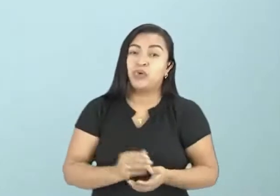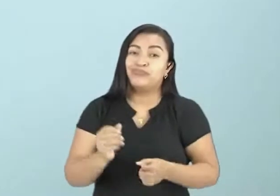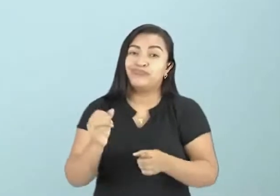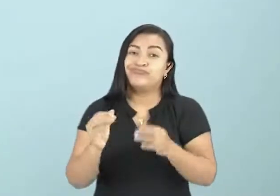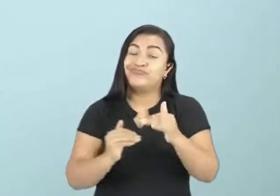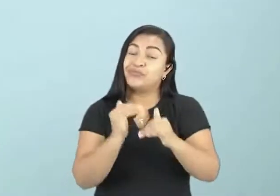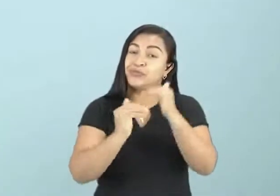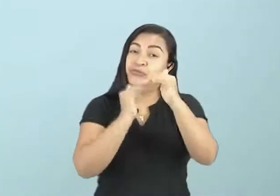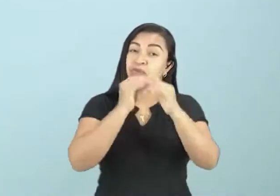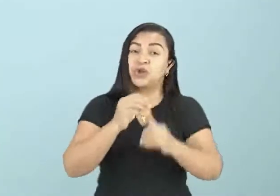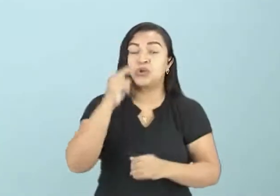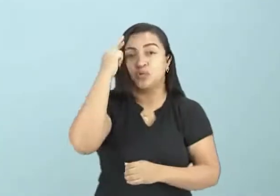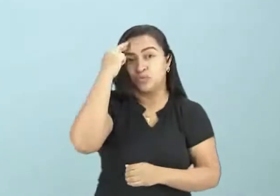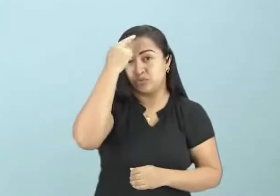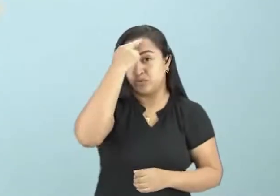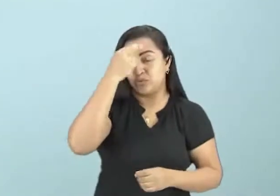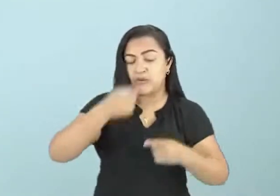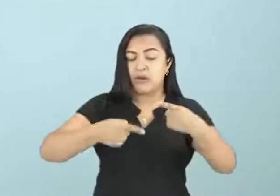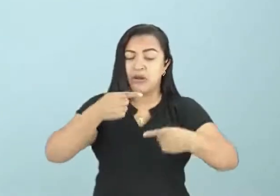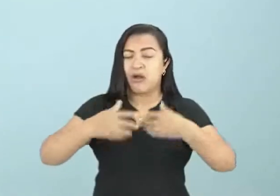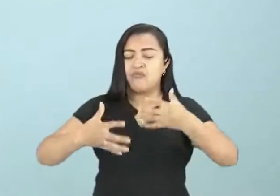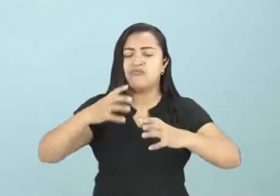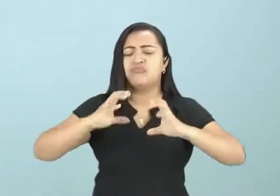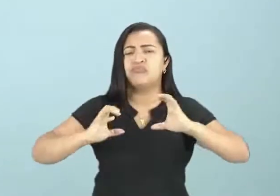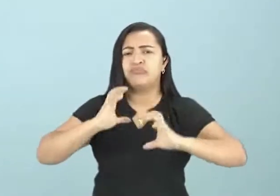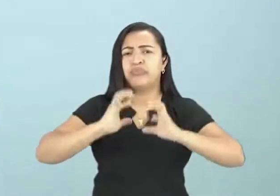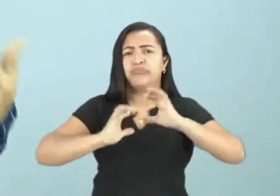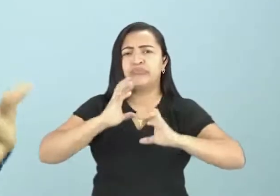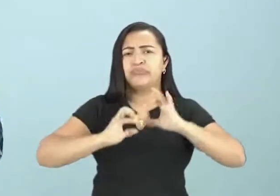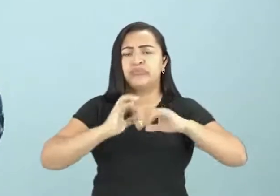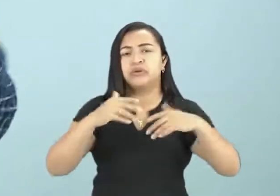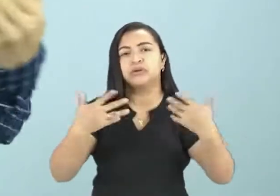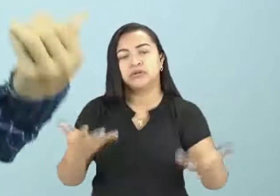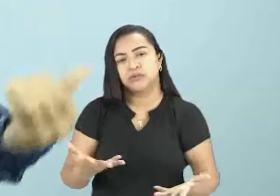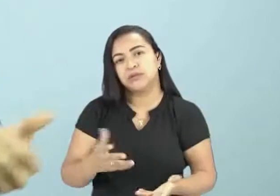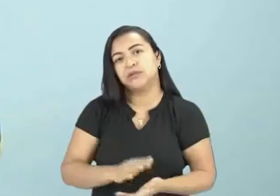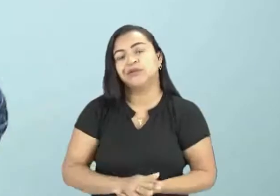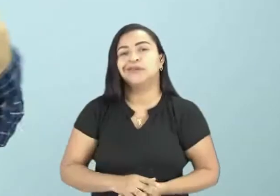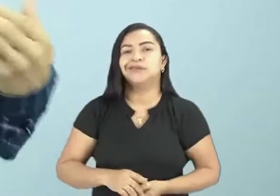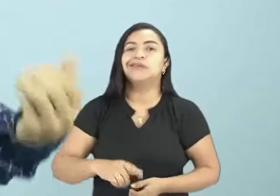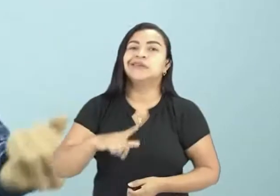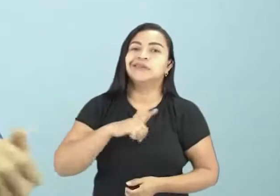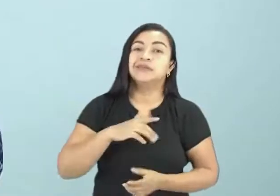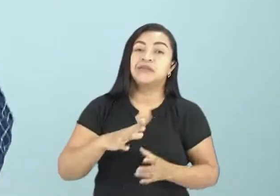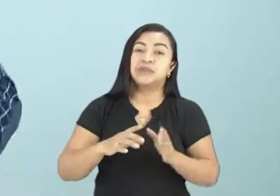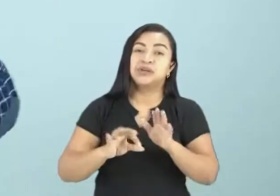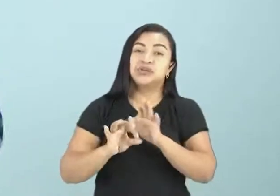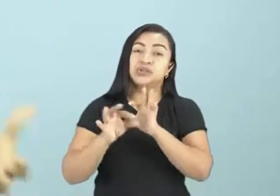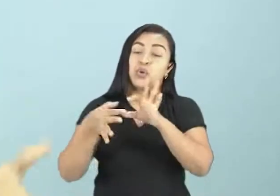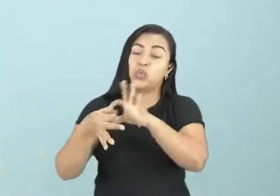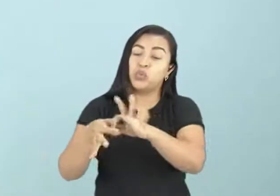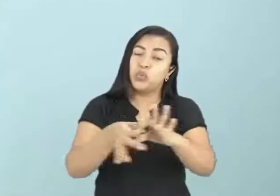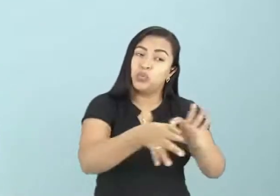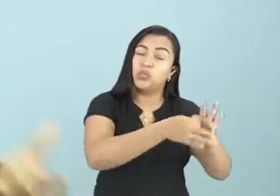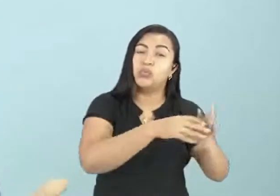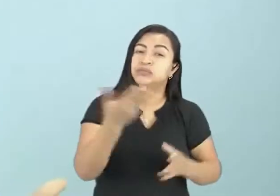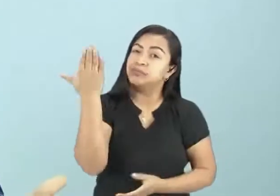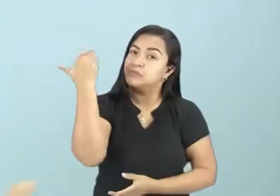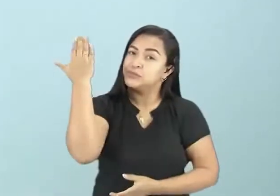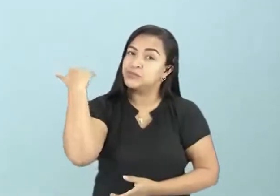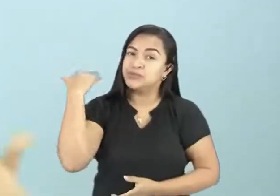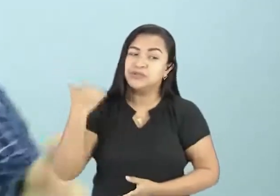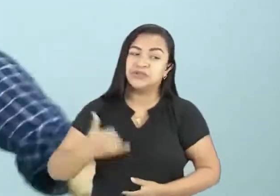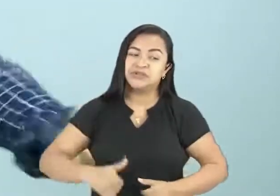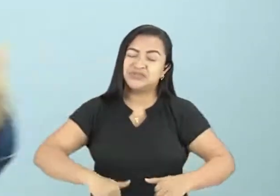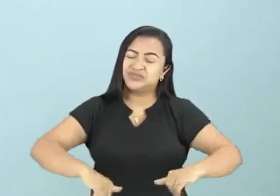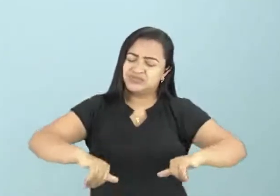a este conflito, que ele tem muito mais a ver com contextos anteriores e o sofrimento desses dois